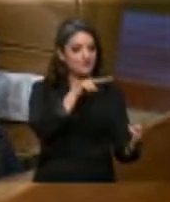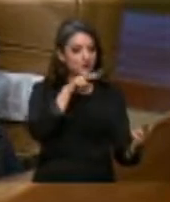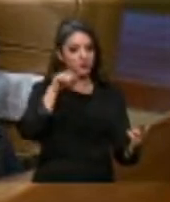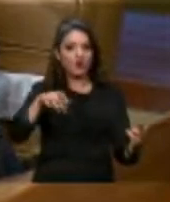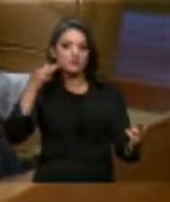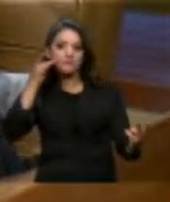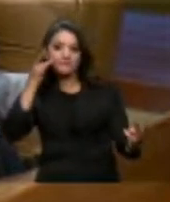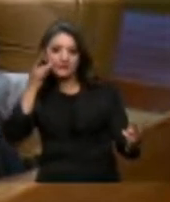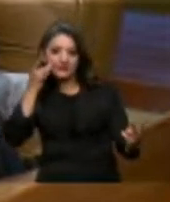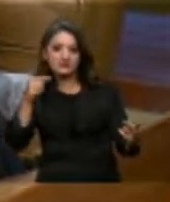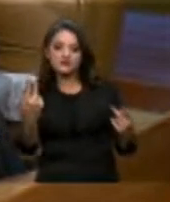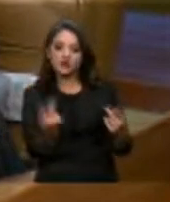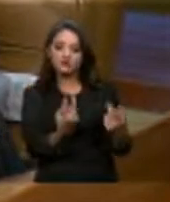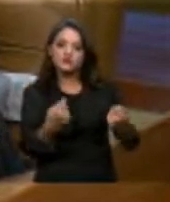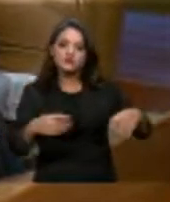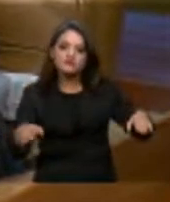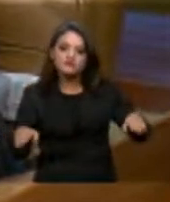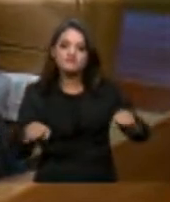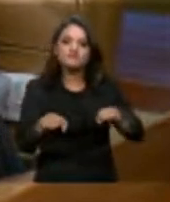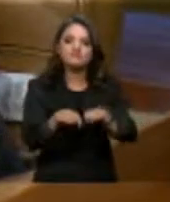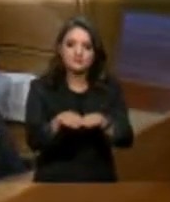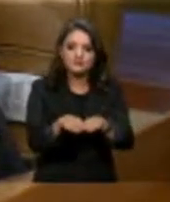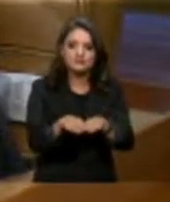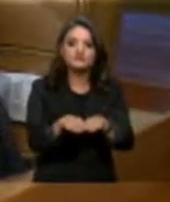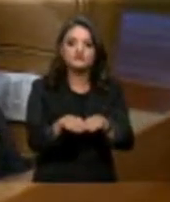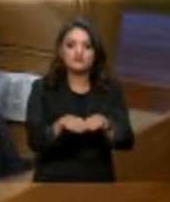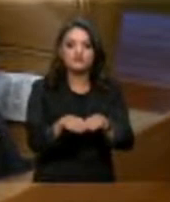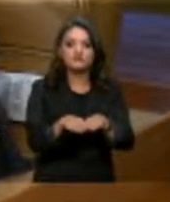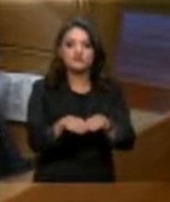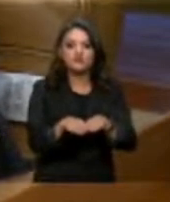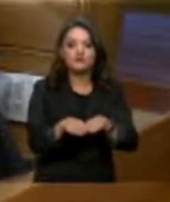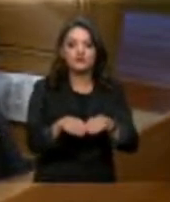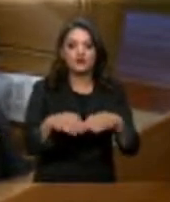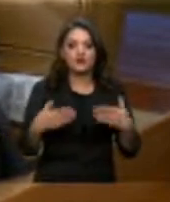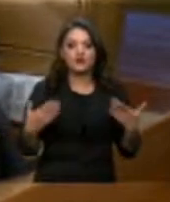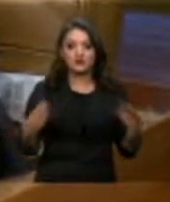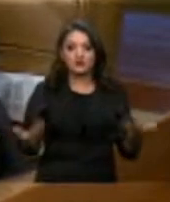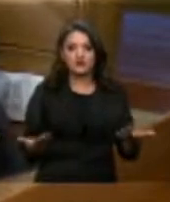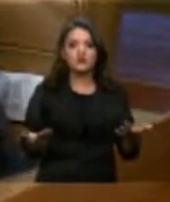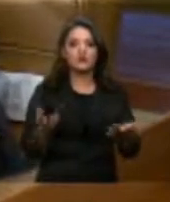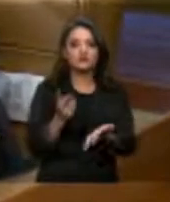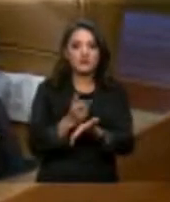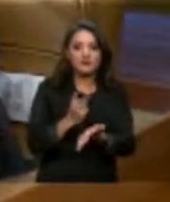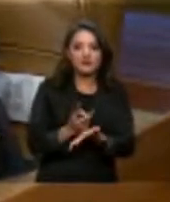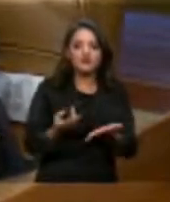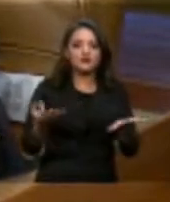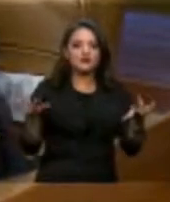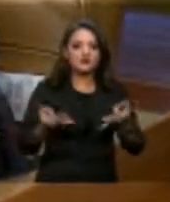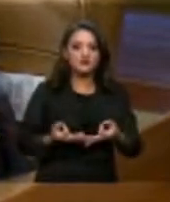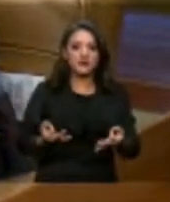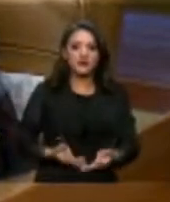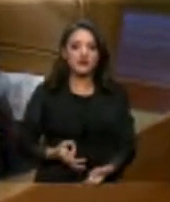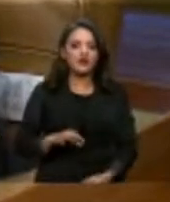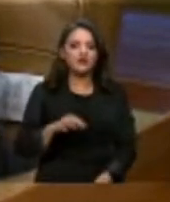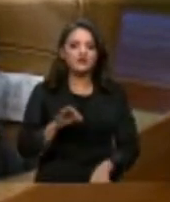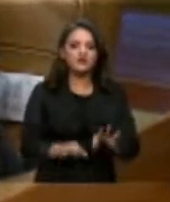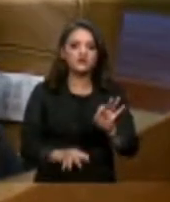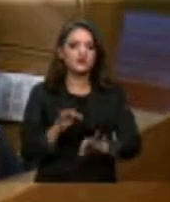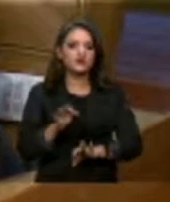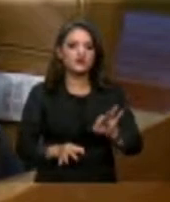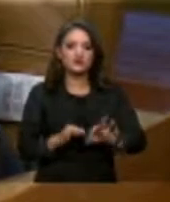físico, portanto, a ausência de patamares de consideração em termos de dignidade jurídica de uma ou de